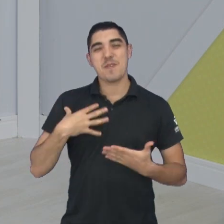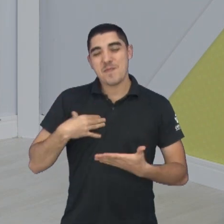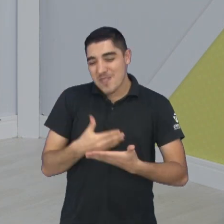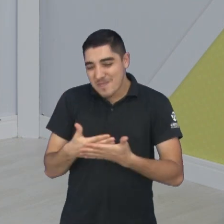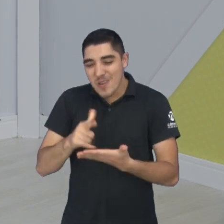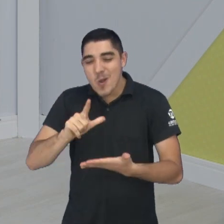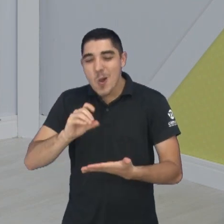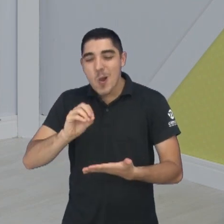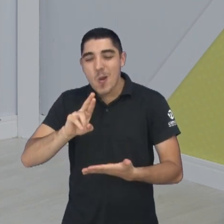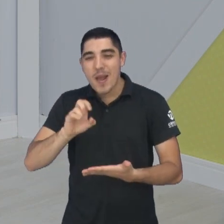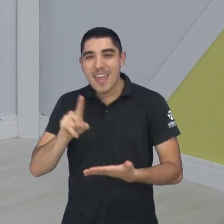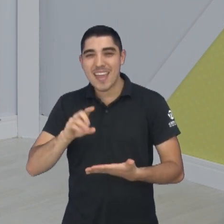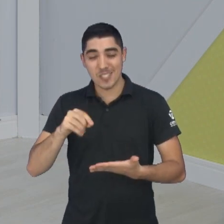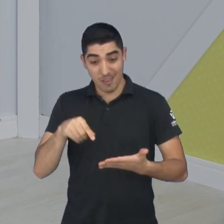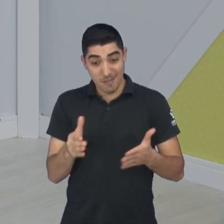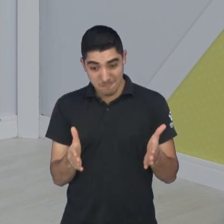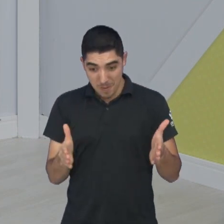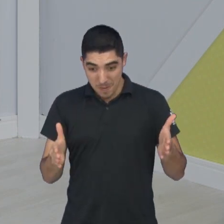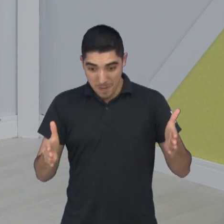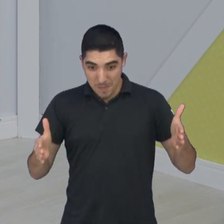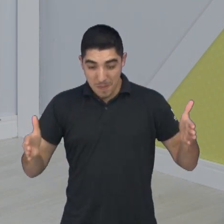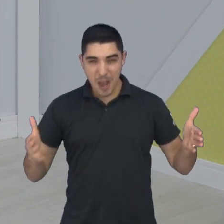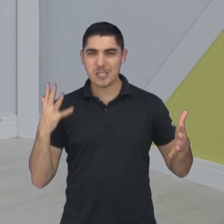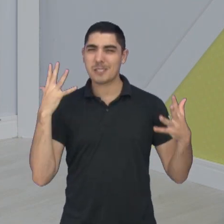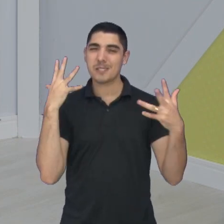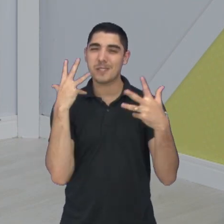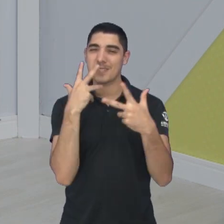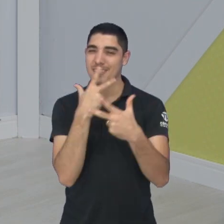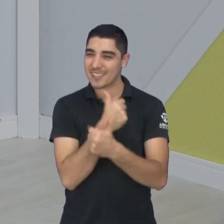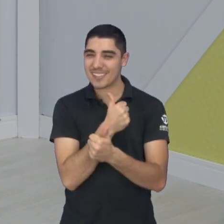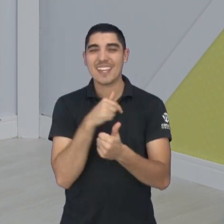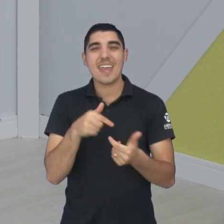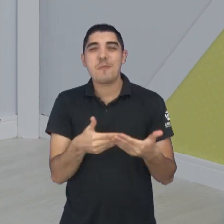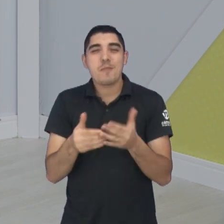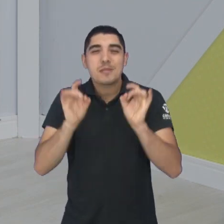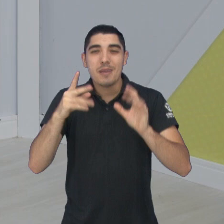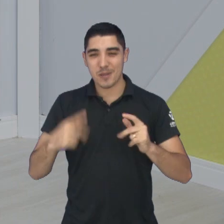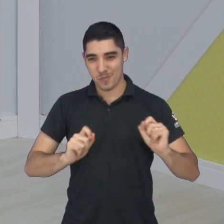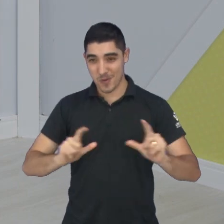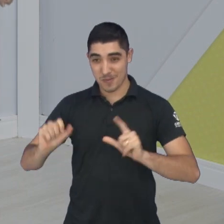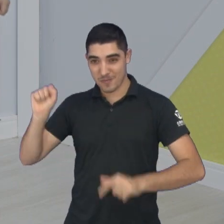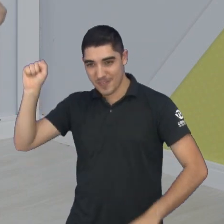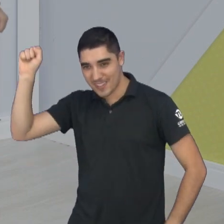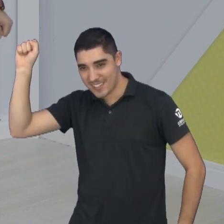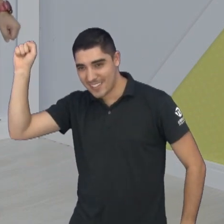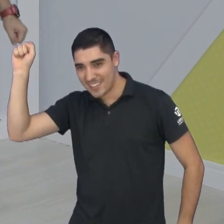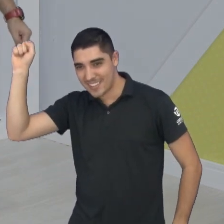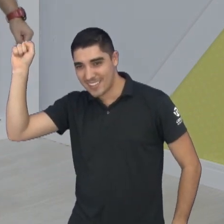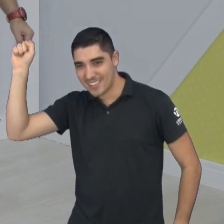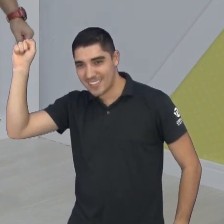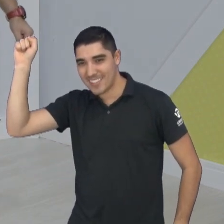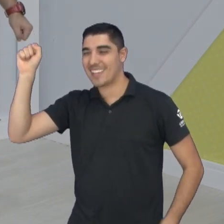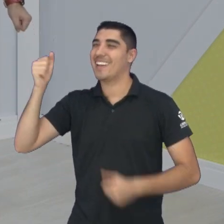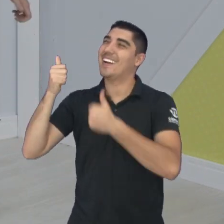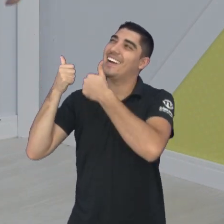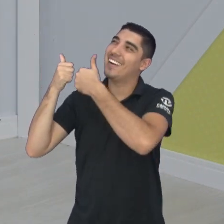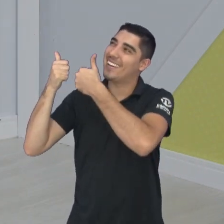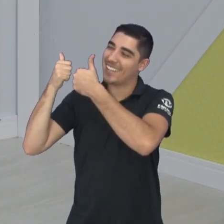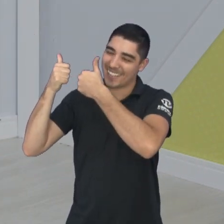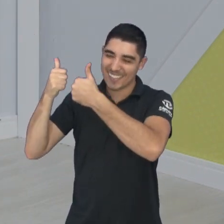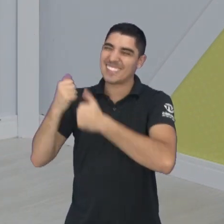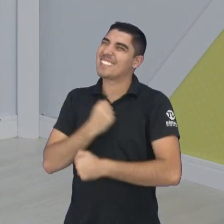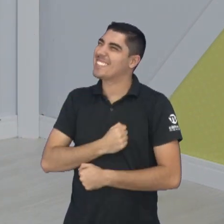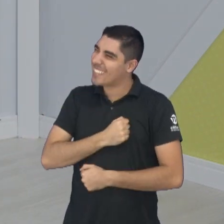papai do Lorenzo. O Lorenzo está cada dia mais lindão. O Lorenzo, que é o mascotinho da Hora do Esporte. Luizão, aquele toquinho. Aê, tava